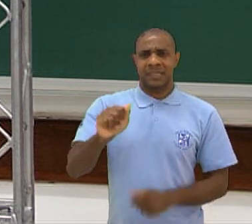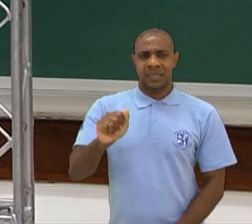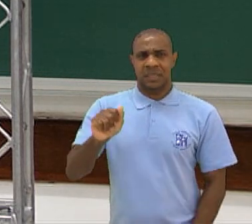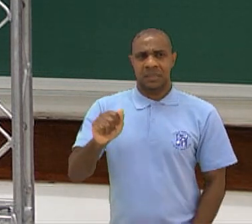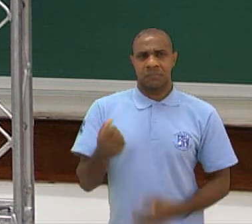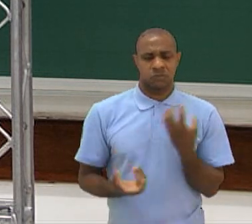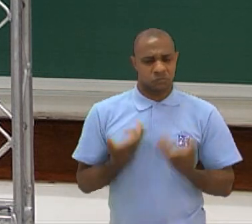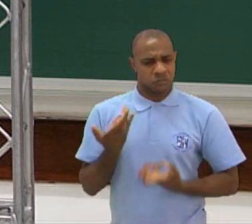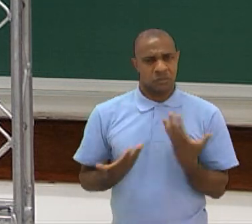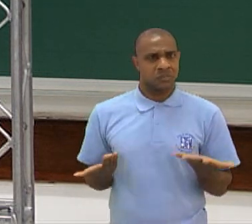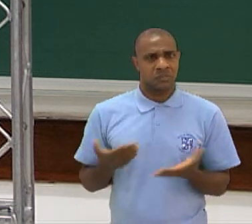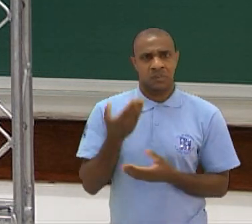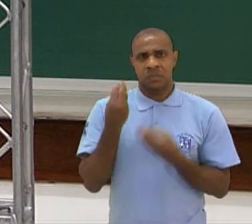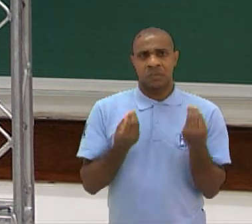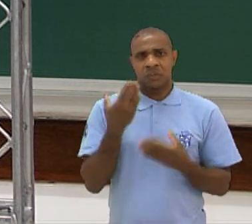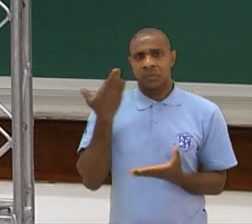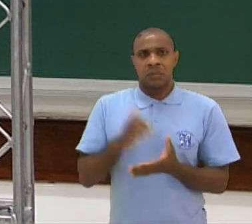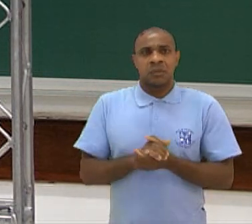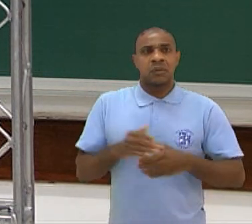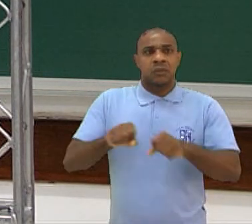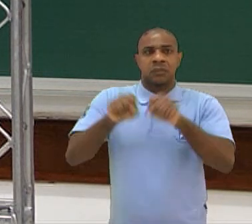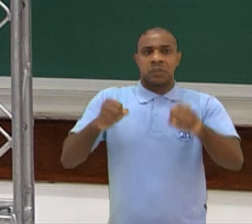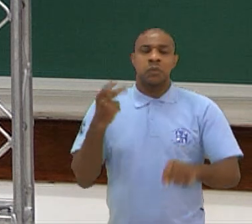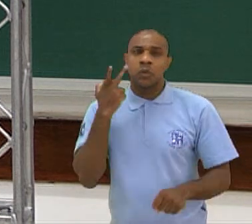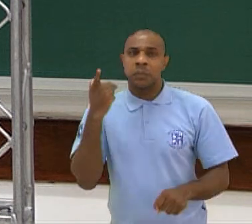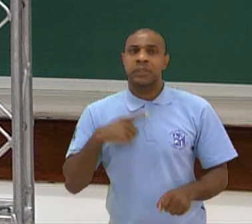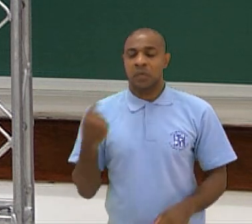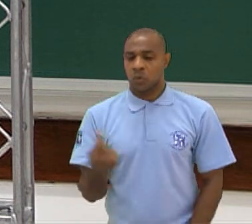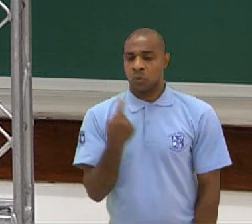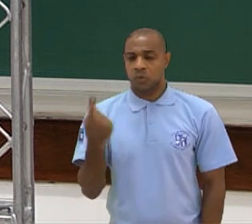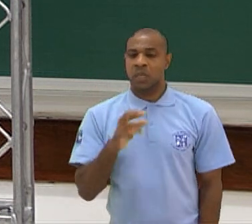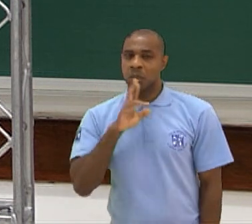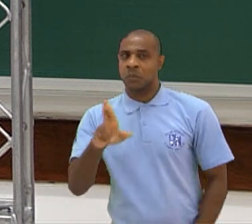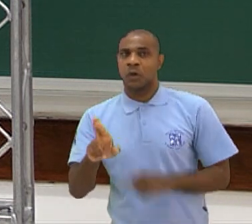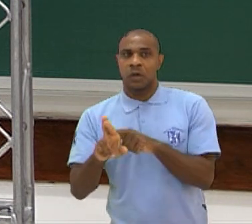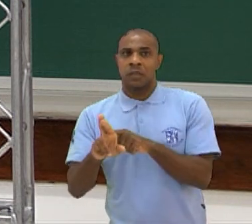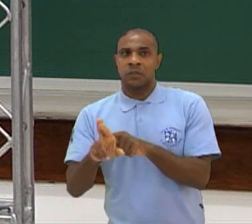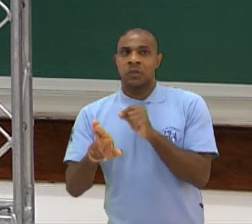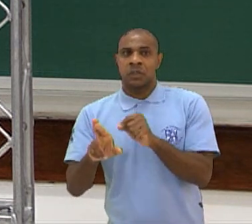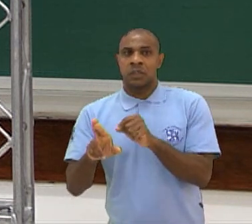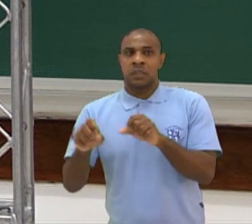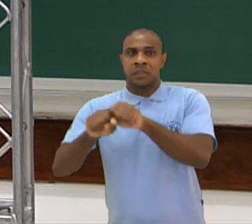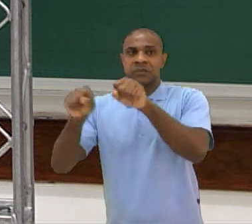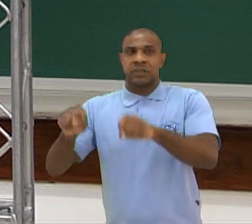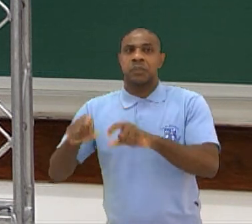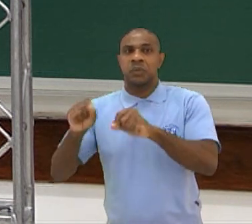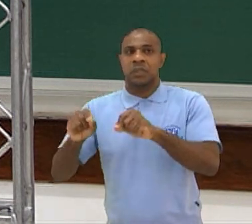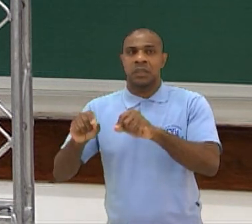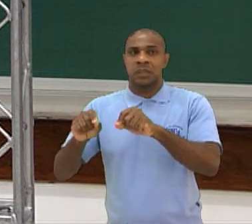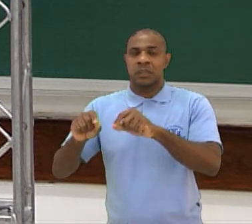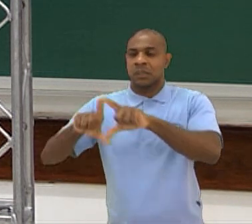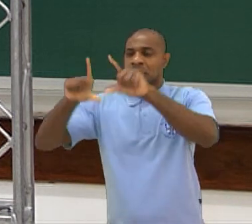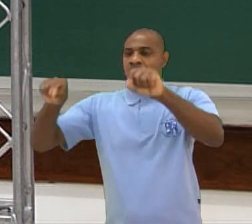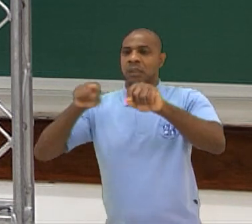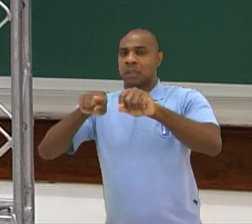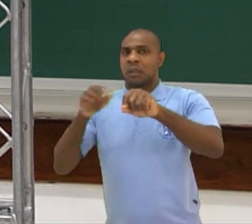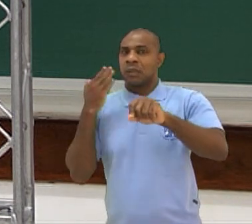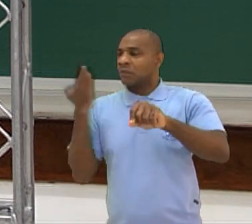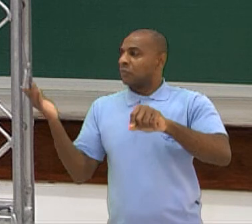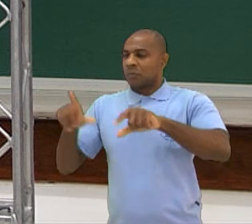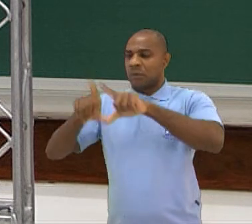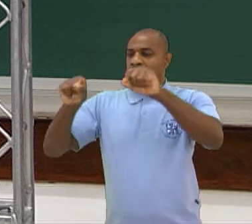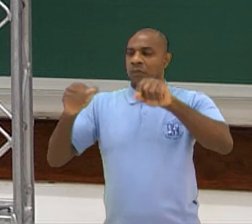ver, né, pessoal? Todo sistema normal tem uma única solução dada por sistema normal. Essa é a solução. Se